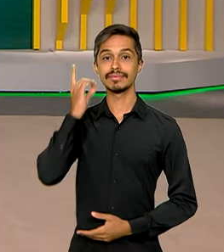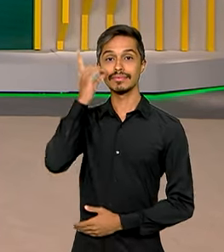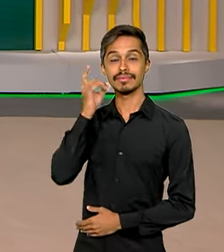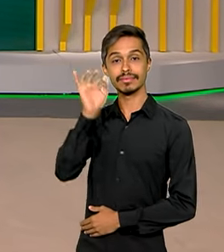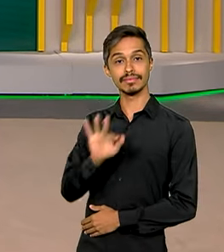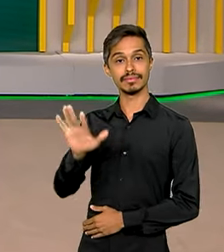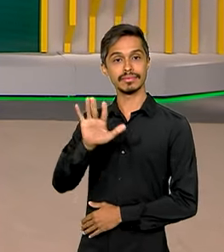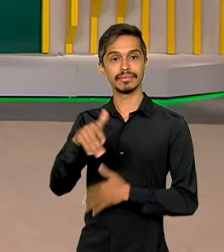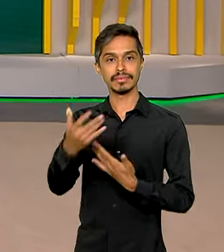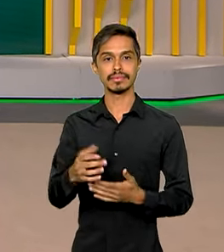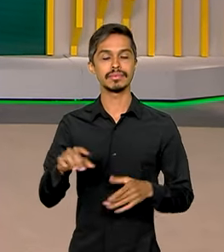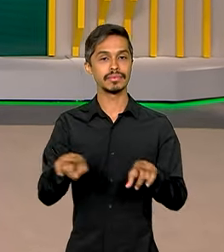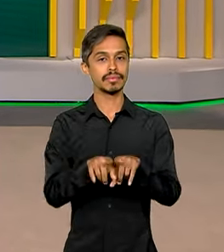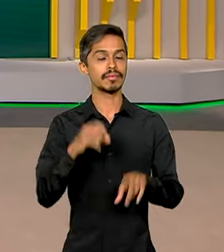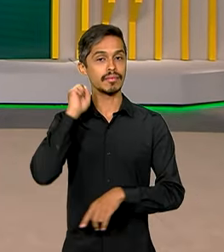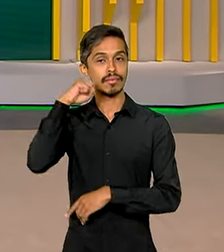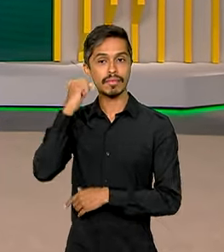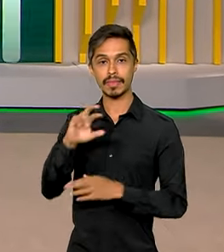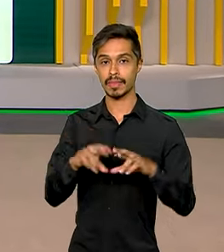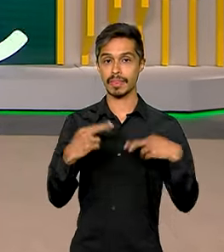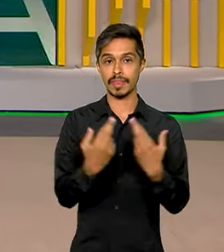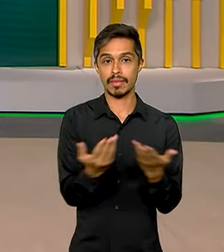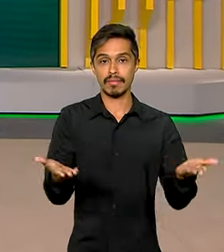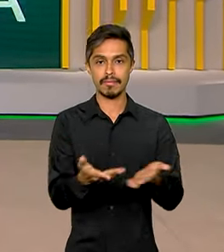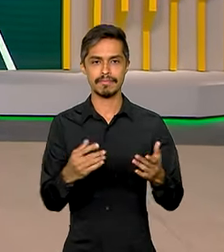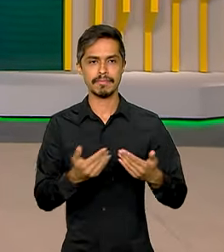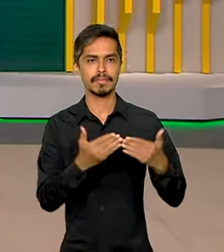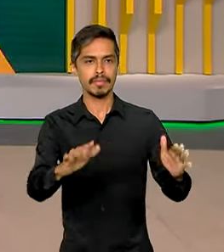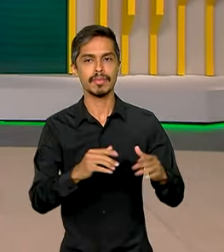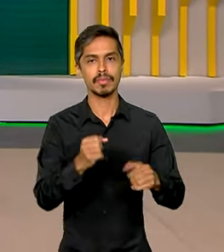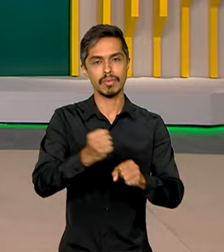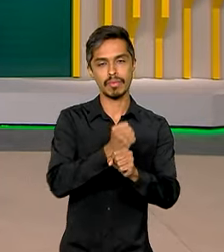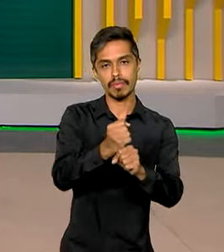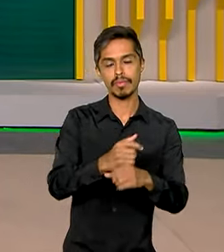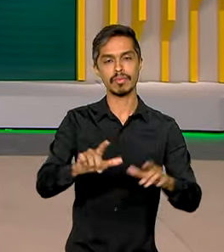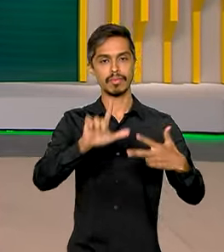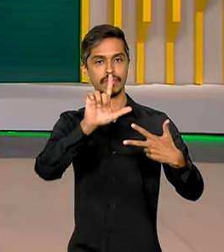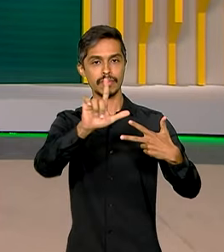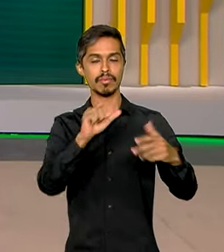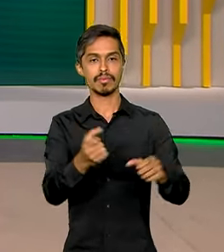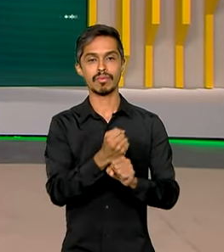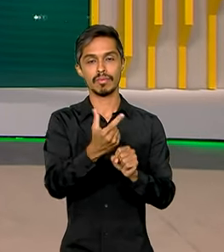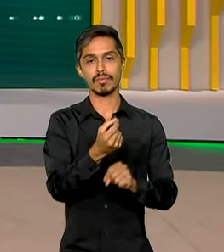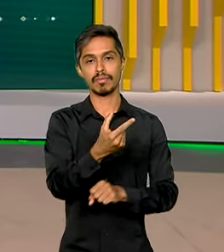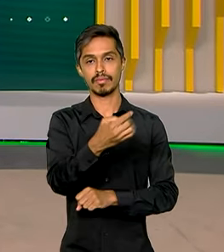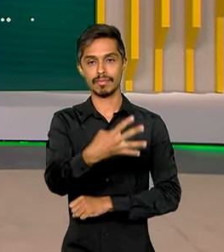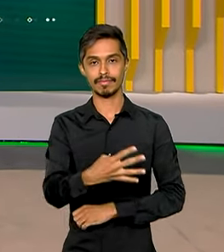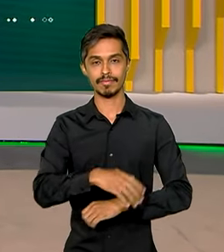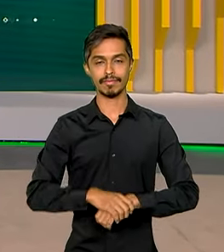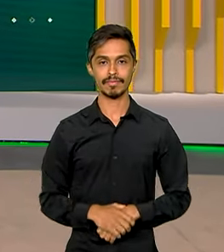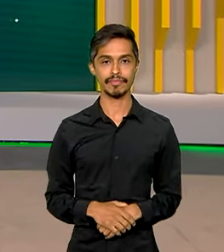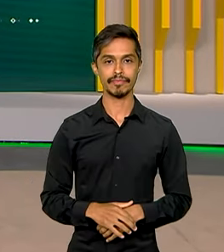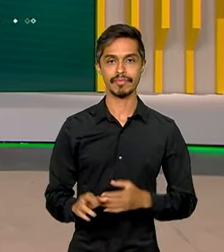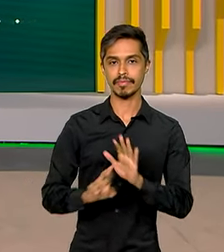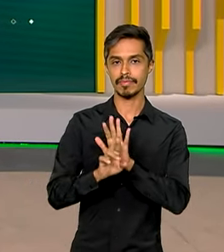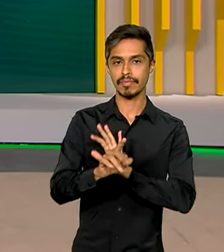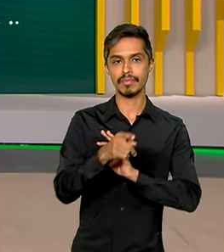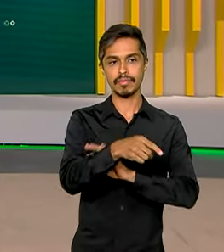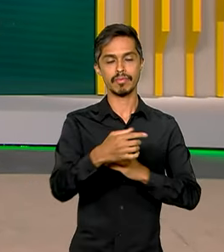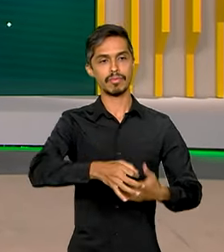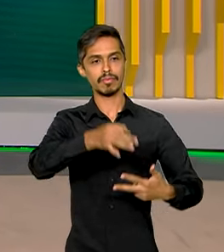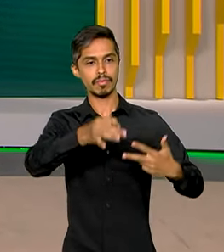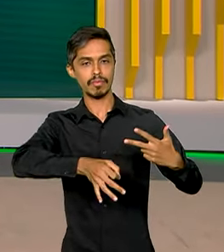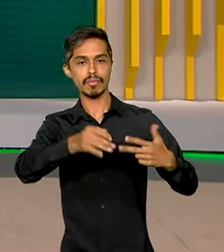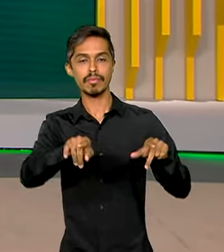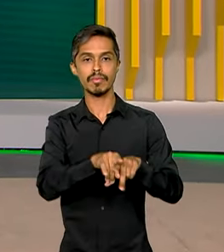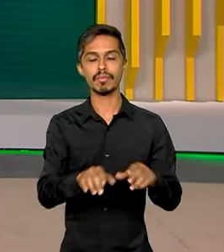Deputados Federais e senadores se reuniram hoje para a abertura do ano legislativo de 2024 representantes do Judiciário e